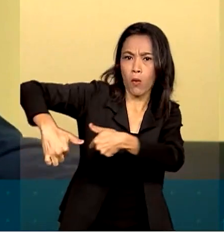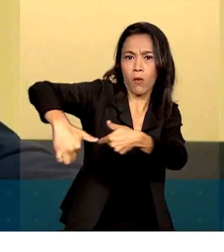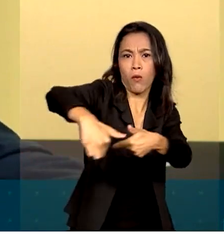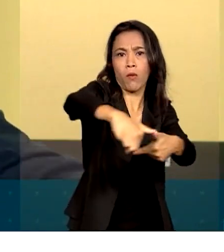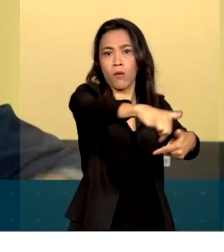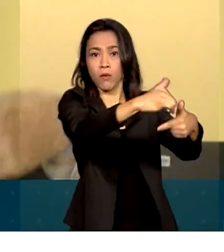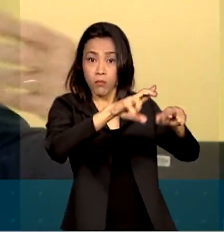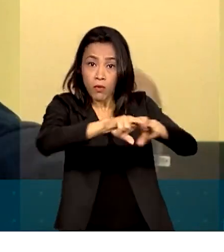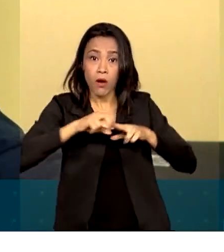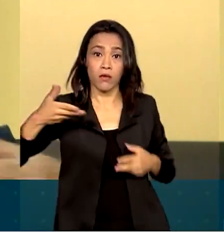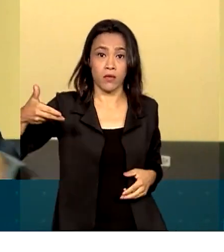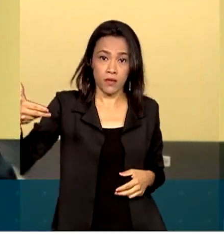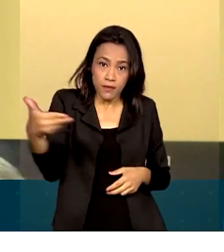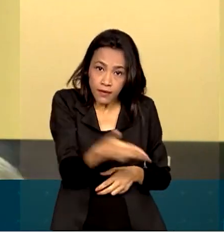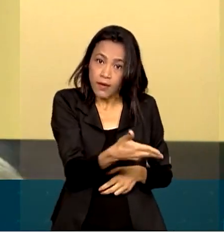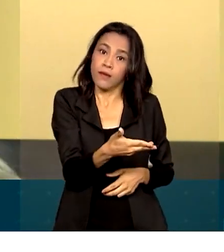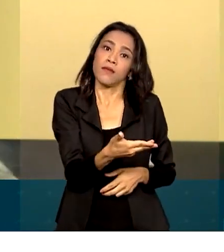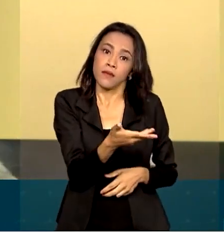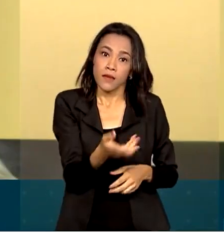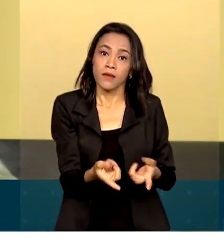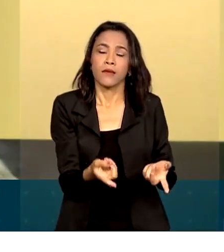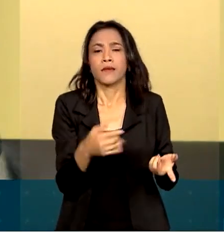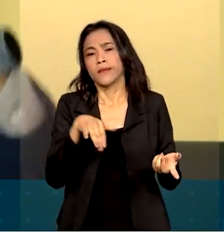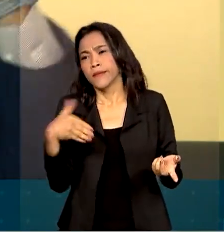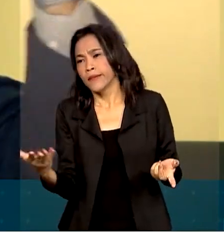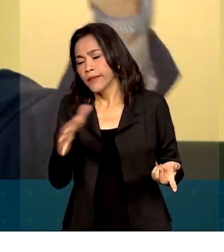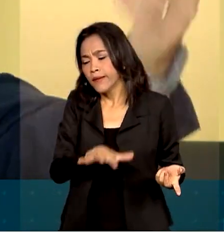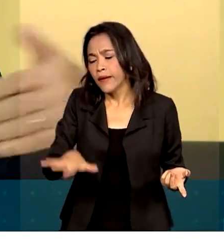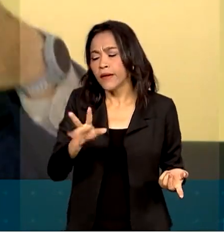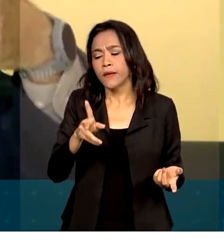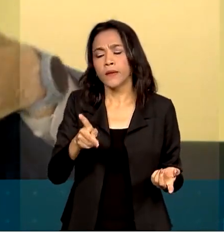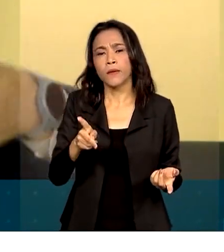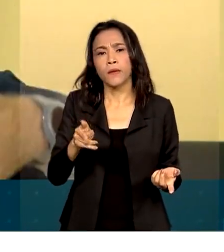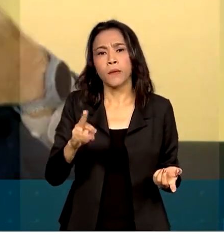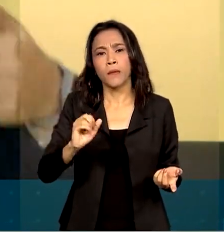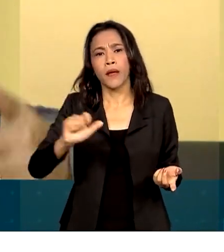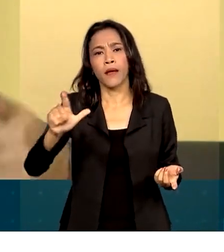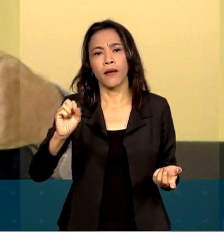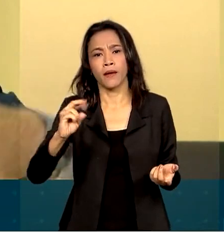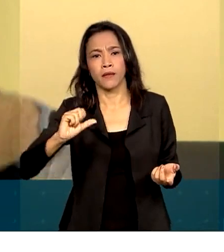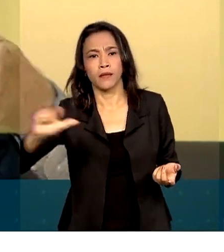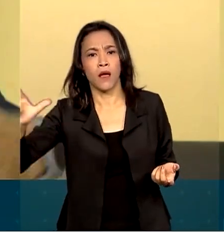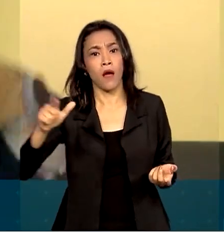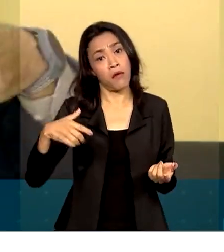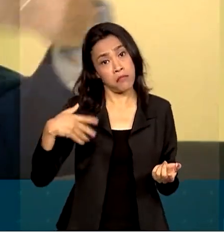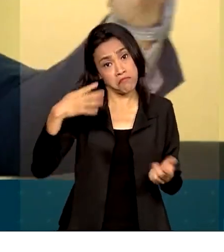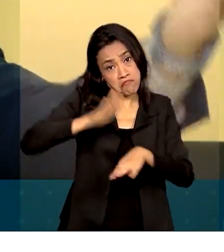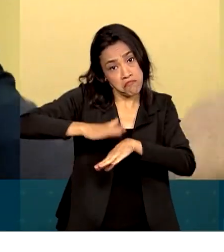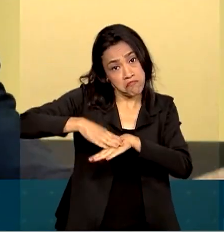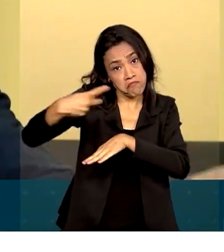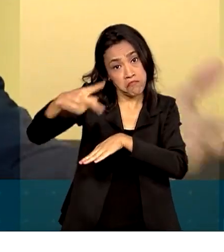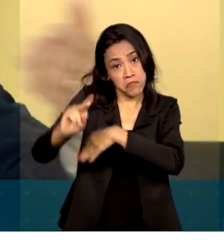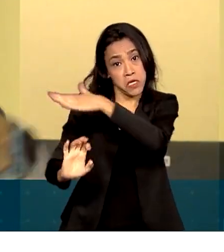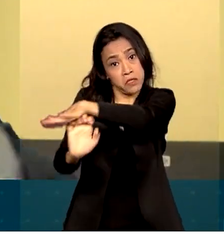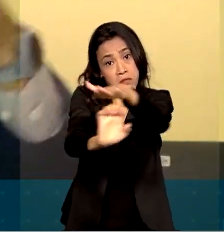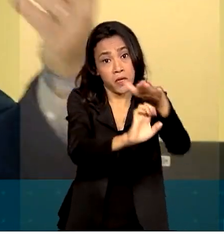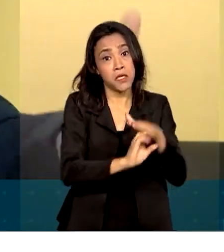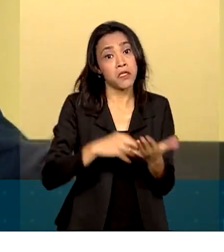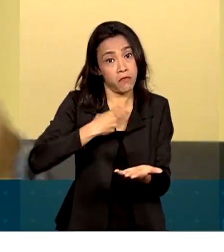resulta dessa atividade que vai ser implementada, seja na área do pré-sal e as escolhas que as empresas vão fazer de